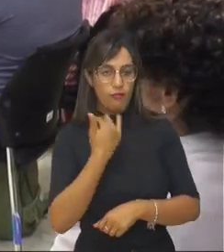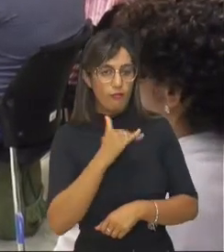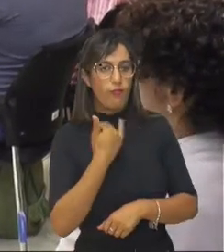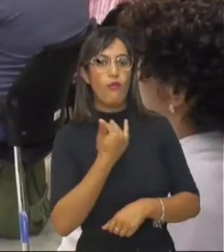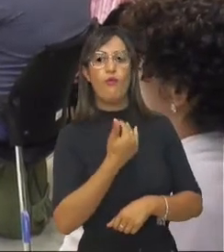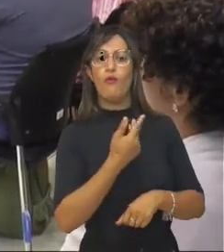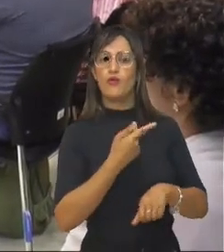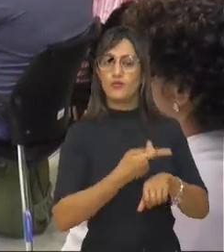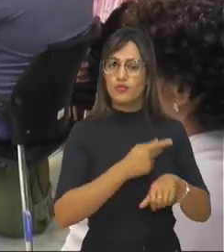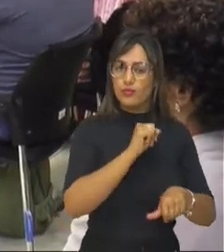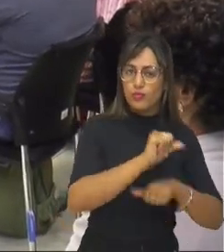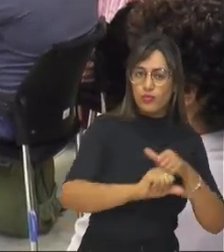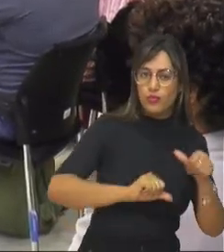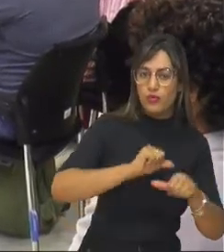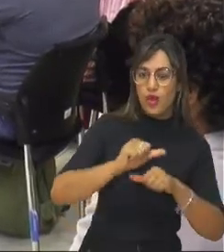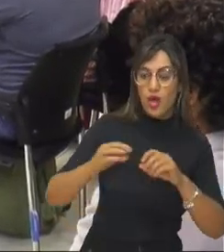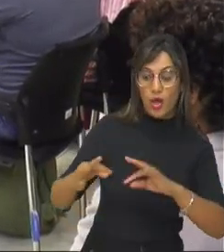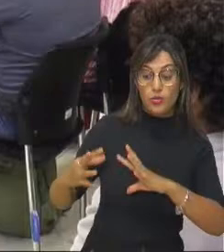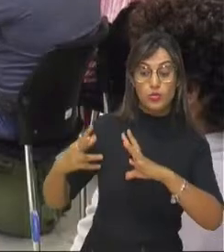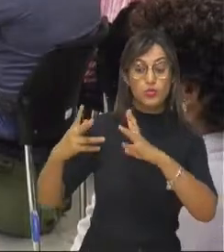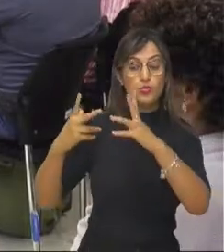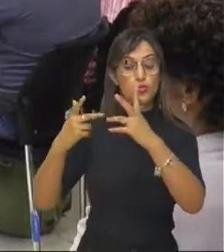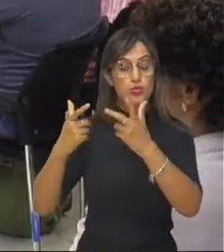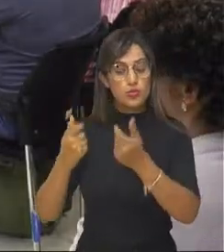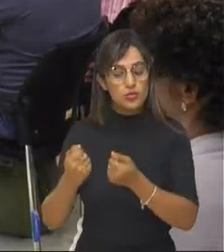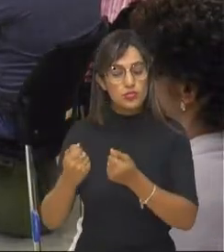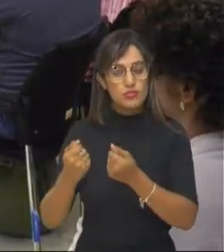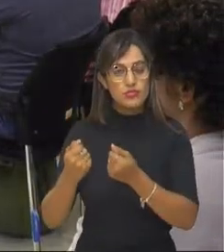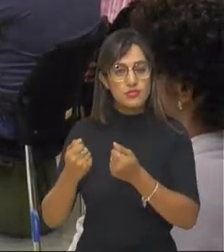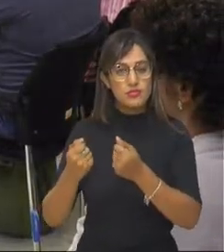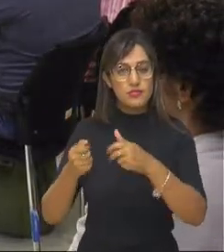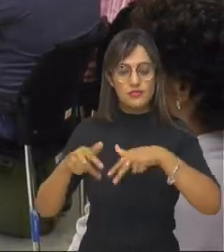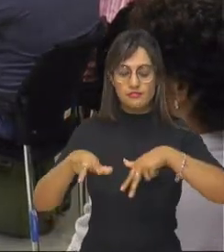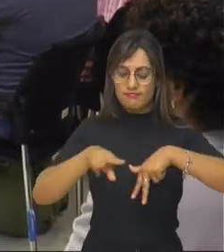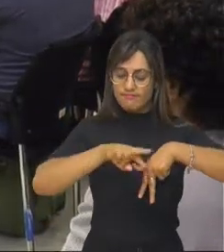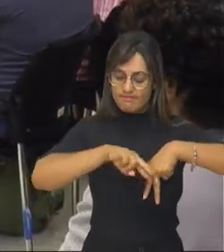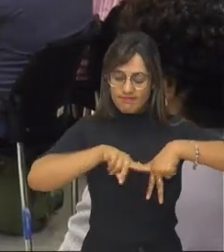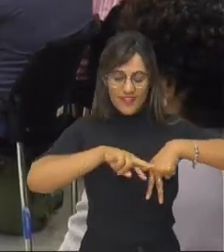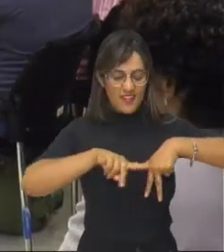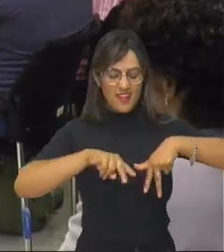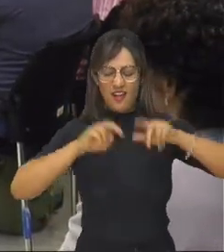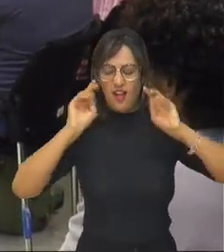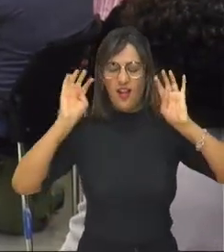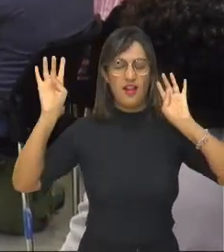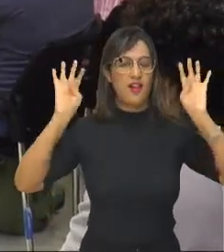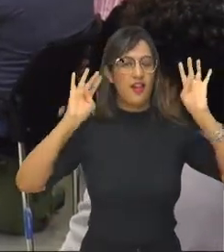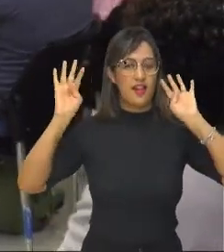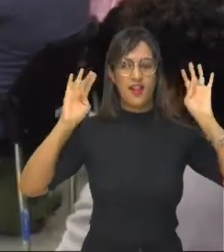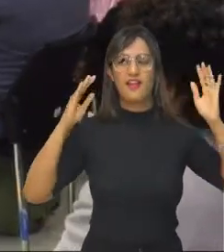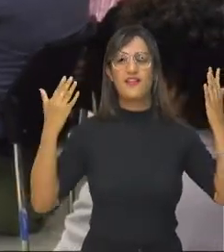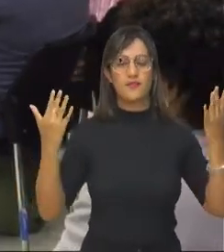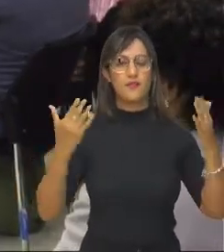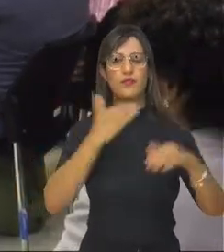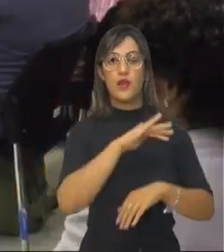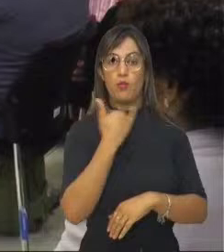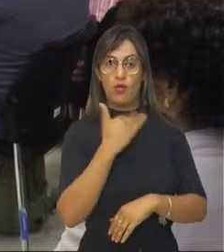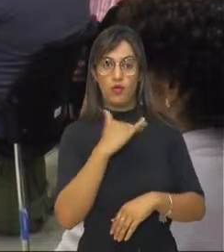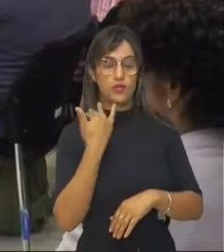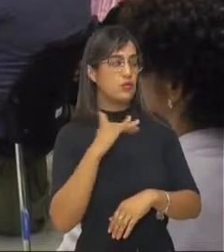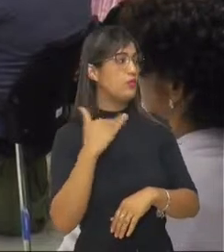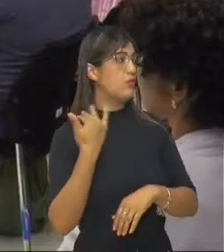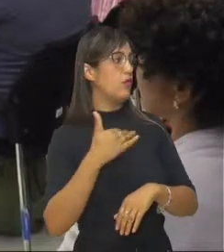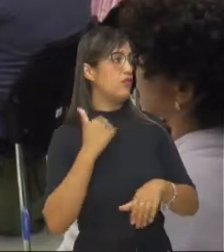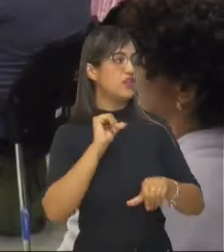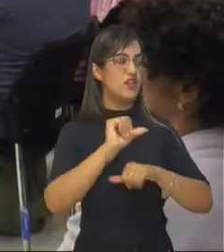vidro, eu me torno tudo aquilo que eu nem ao menos imagino. Morto, morrido, desfeito, feito vidro, me